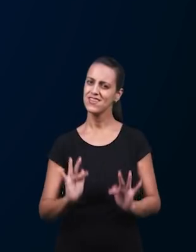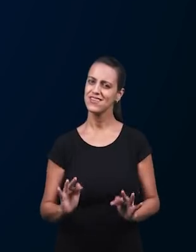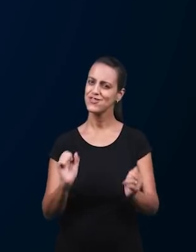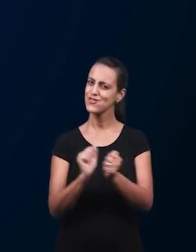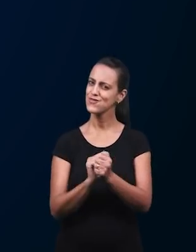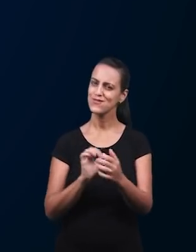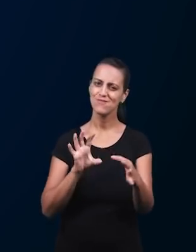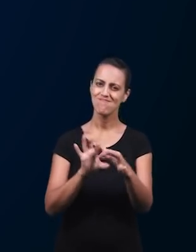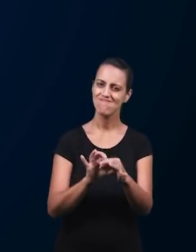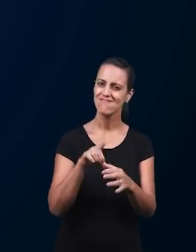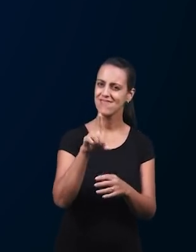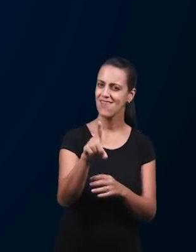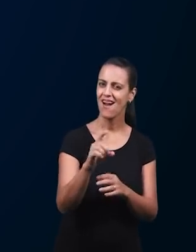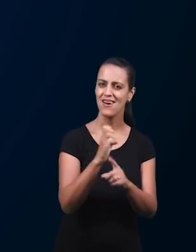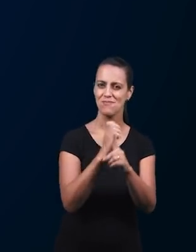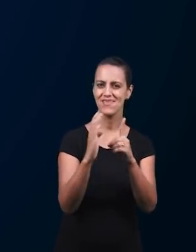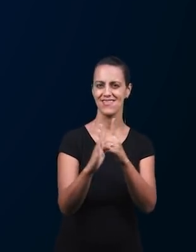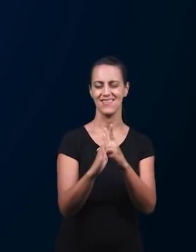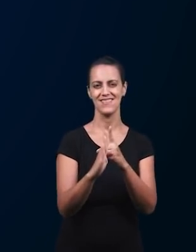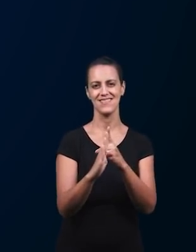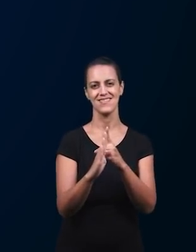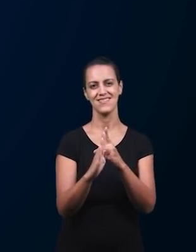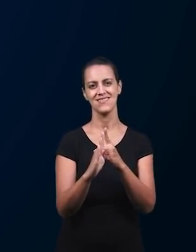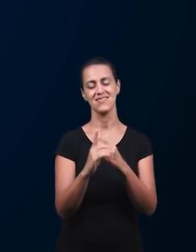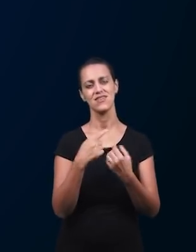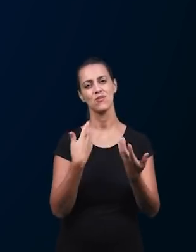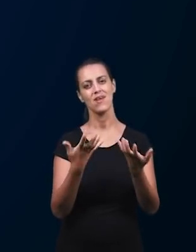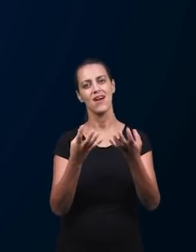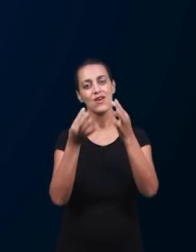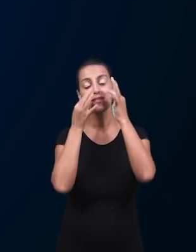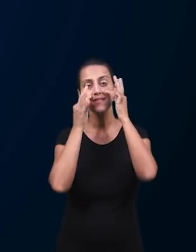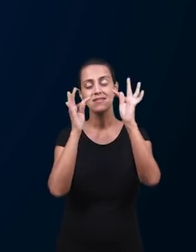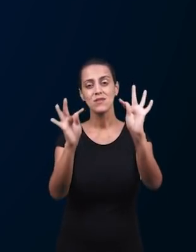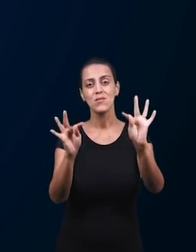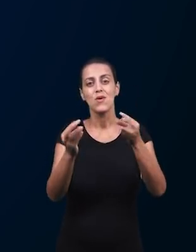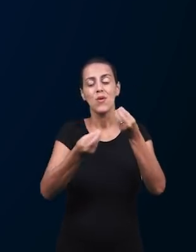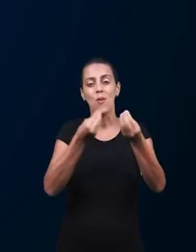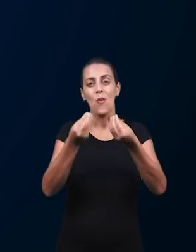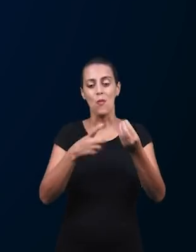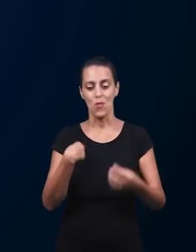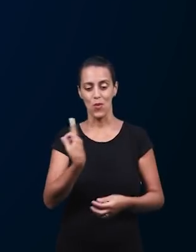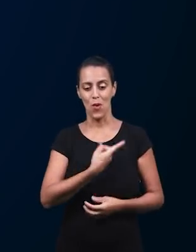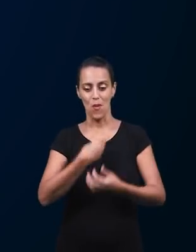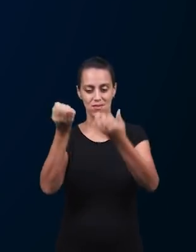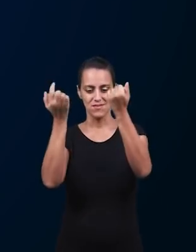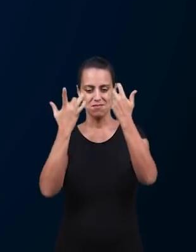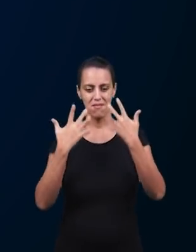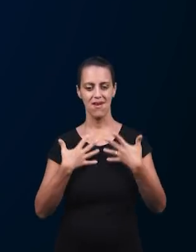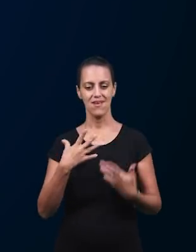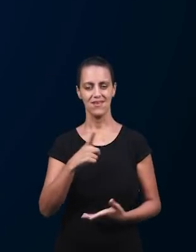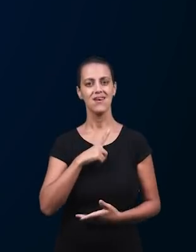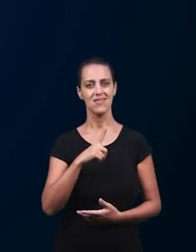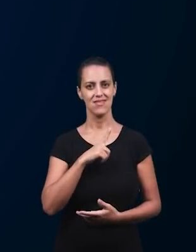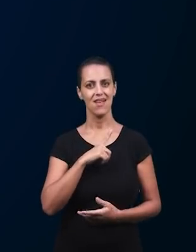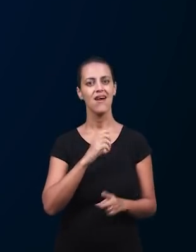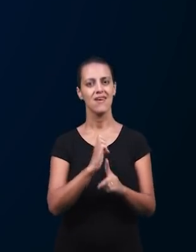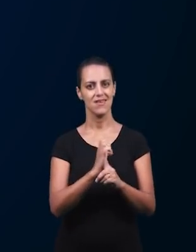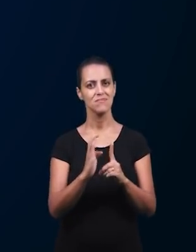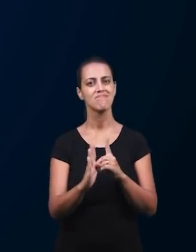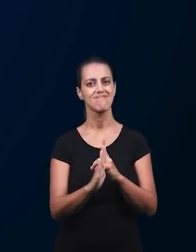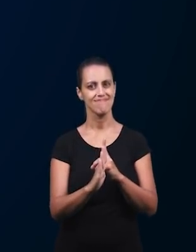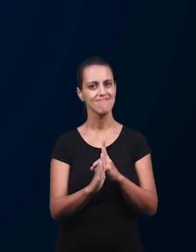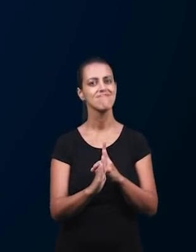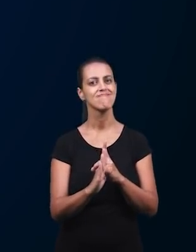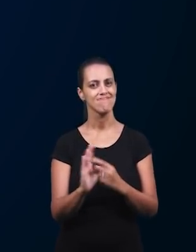Escola Bíblica Dominical. Eu quero testemunhar a bênção que está sendo para nós aqui a Escola Bíblica,